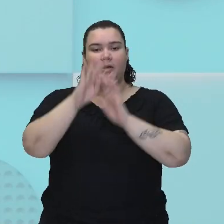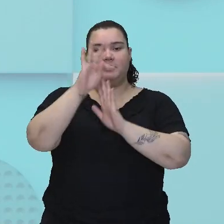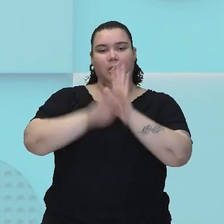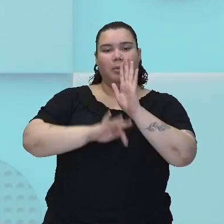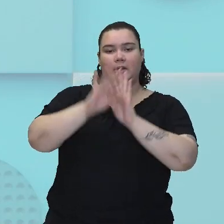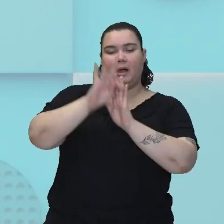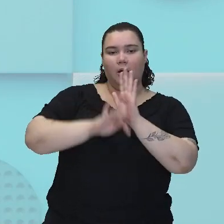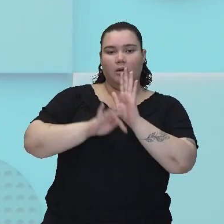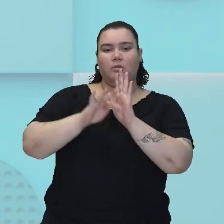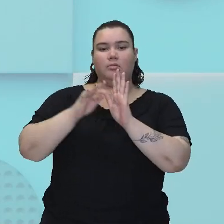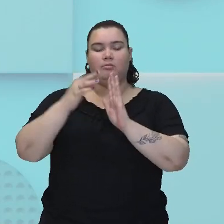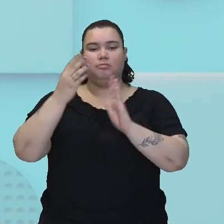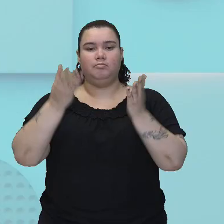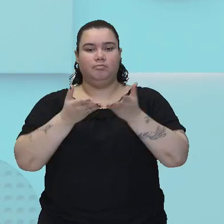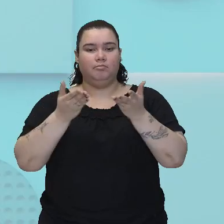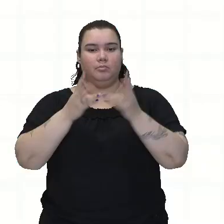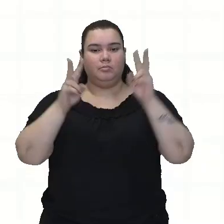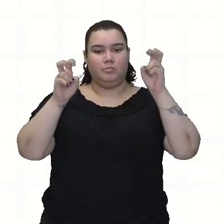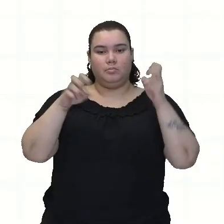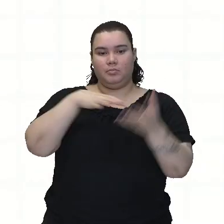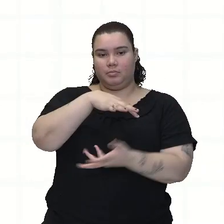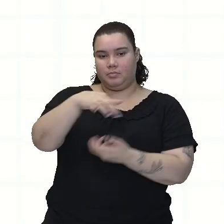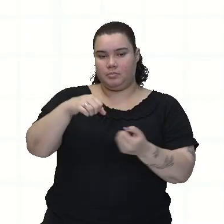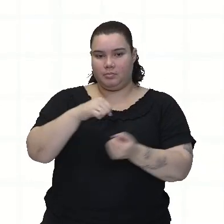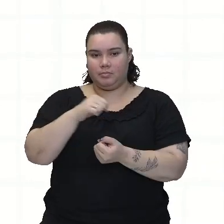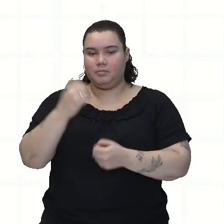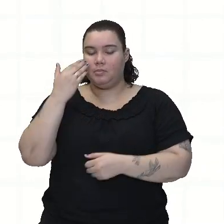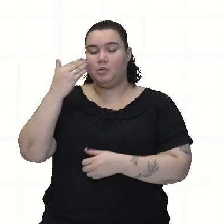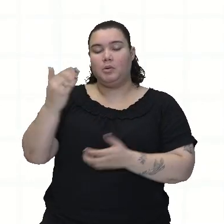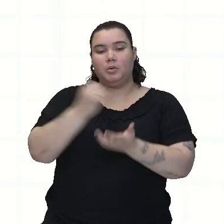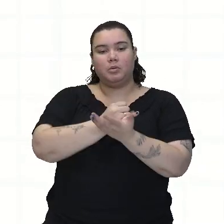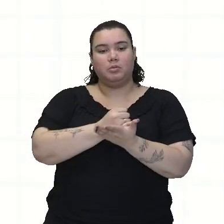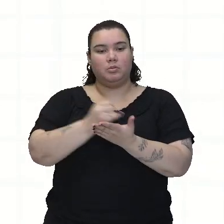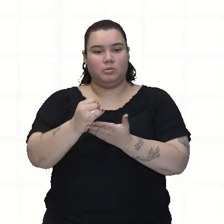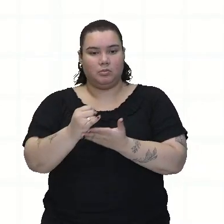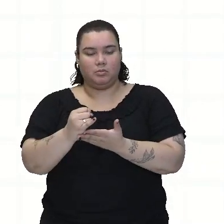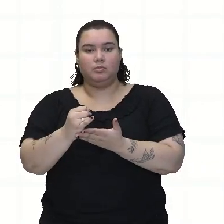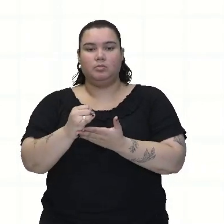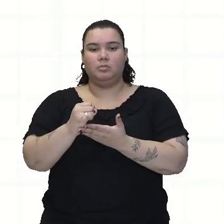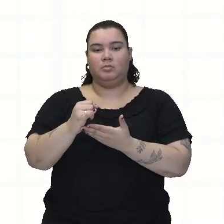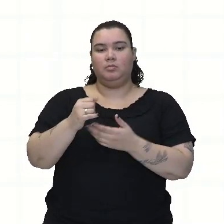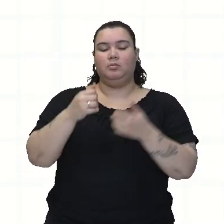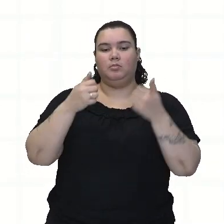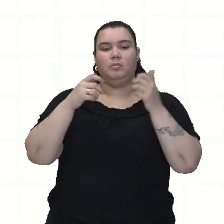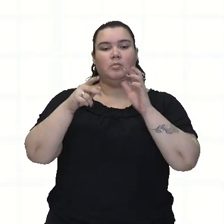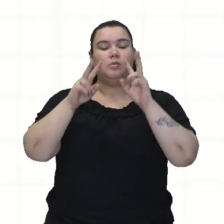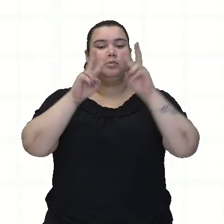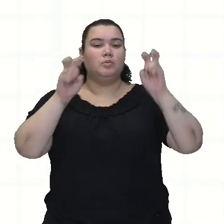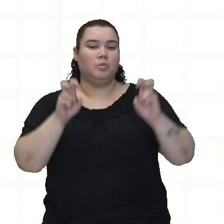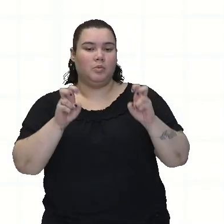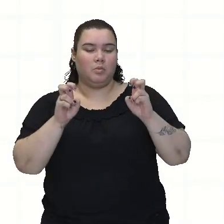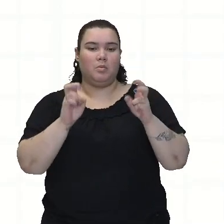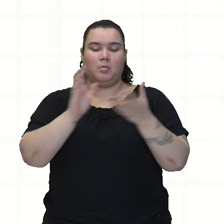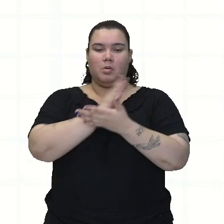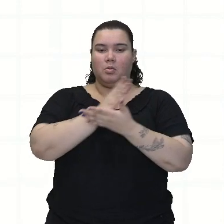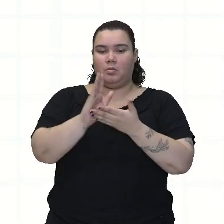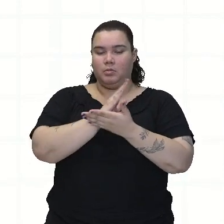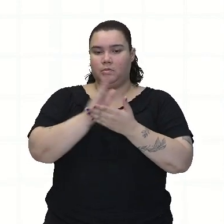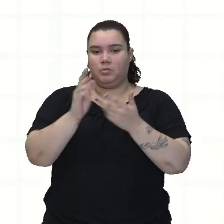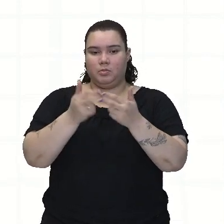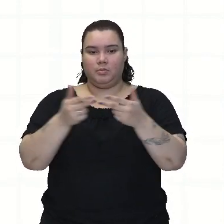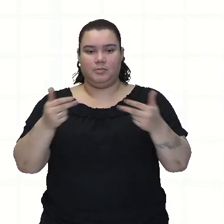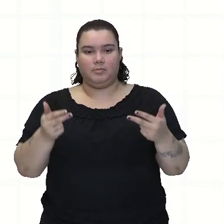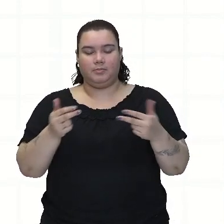para falar um pouquinho sobre sustentabilidade e já introduzir um pouquinho sobre algumas coisas que nós vamos precisar. Então, olha lá.